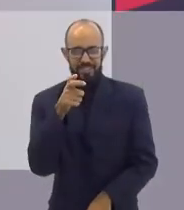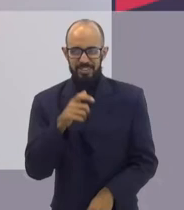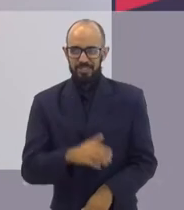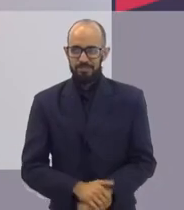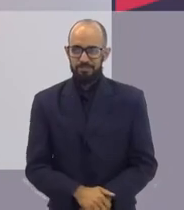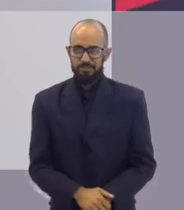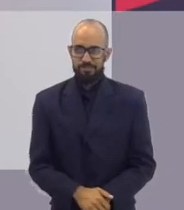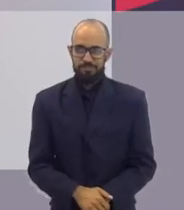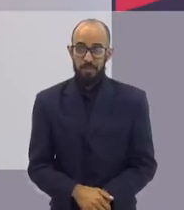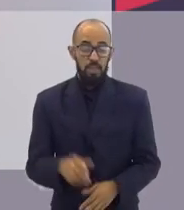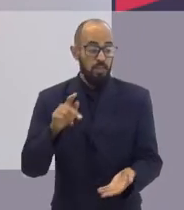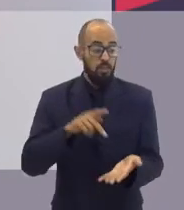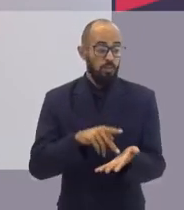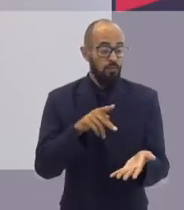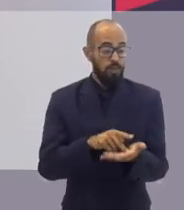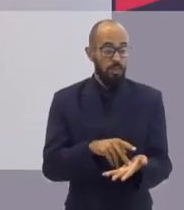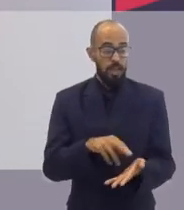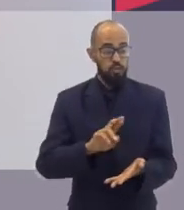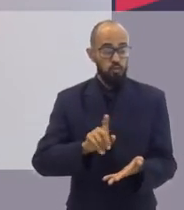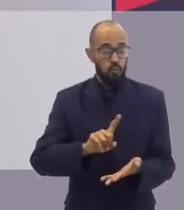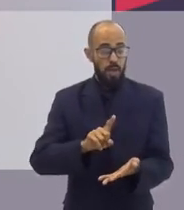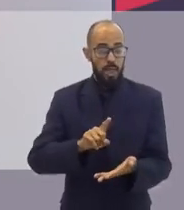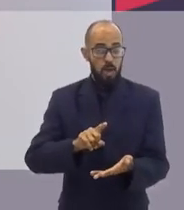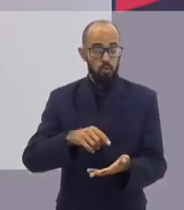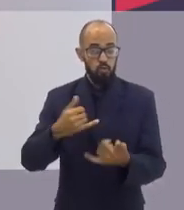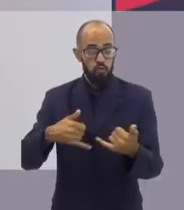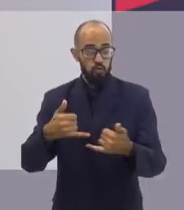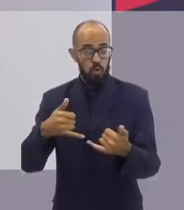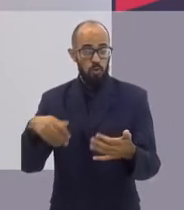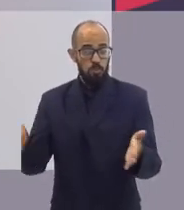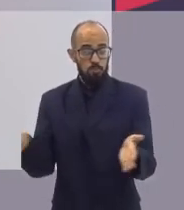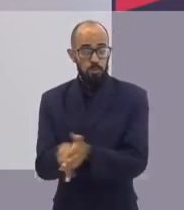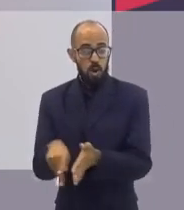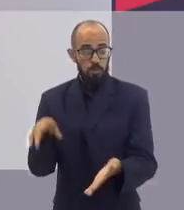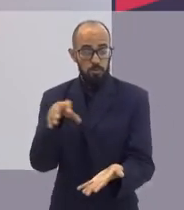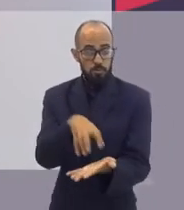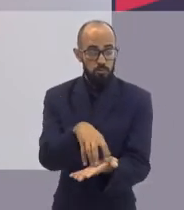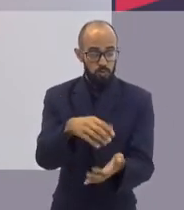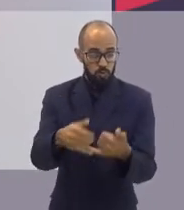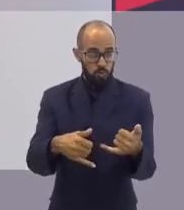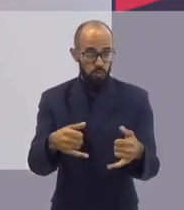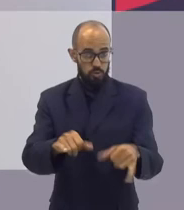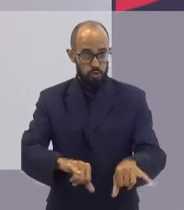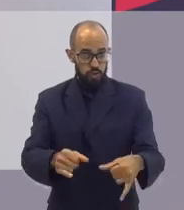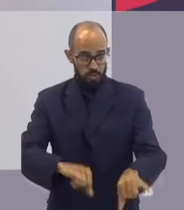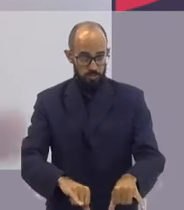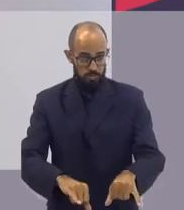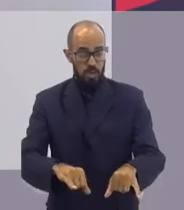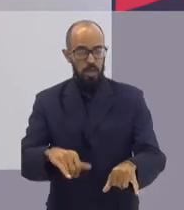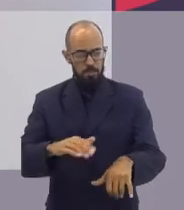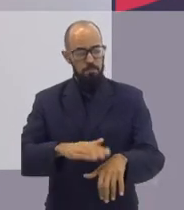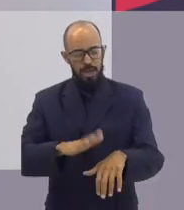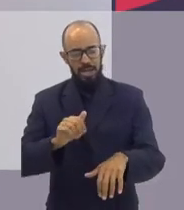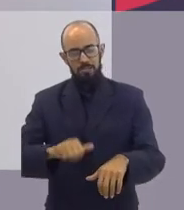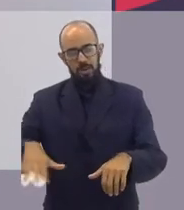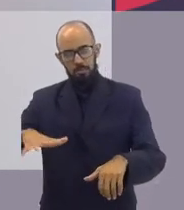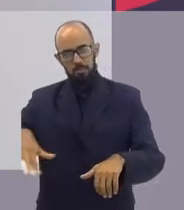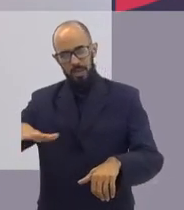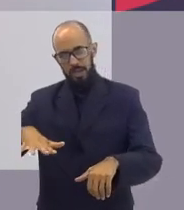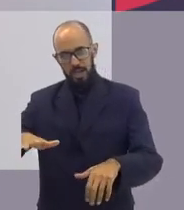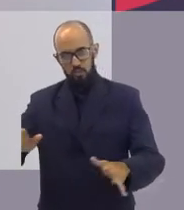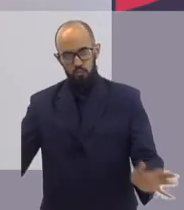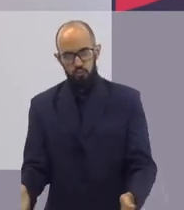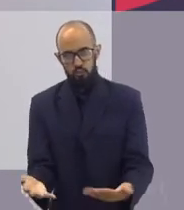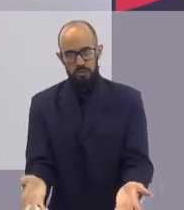né? Na verdade, não é um jogo para uma área específica, né, para química, mas é mais para o mercado, a indústria